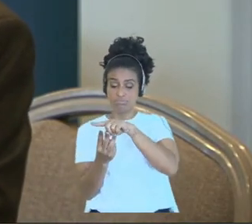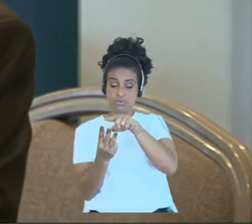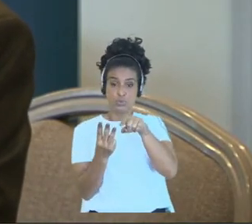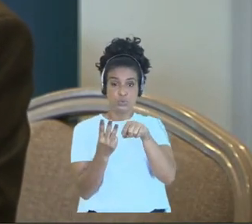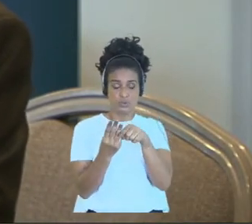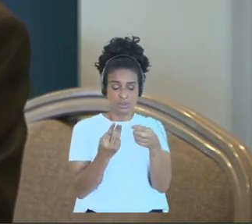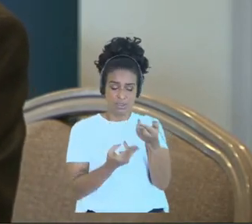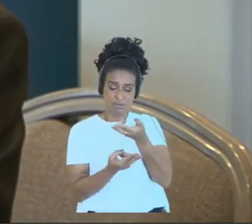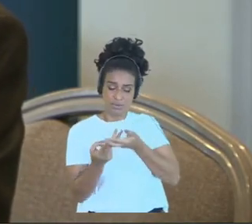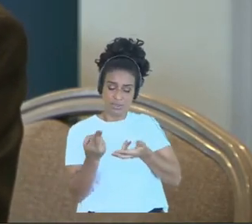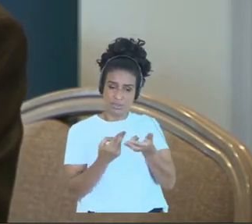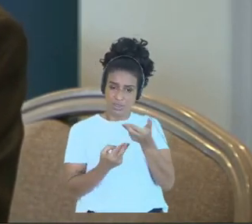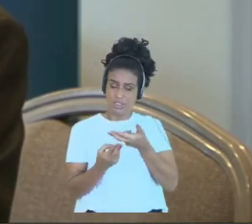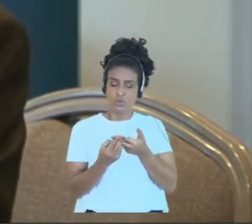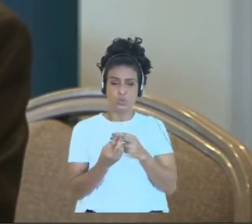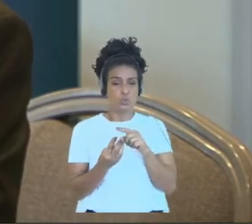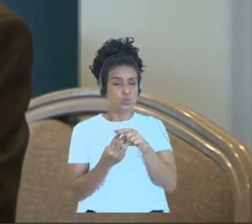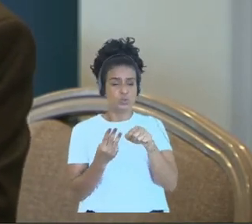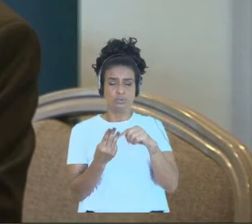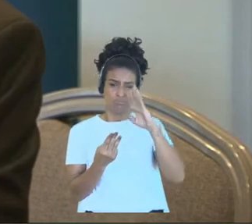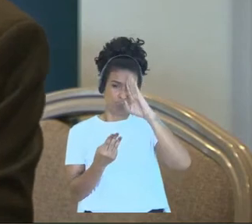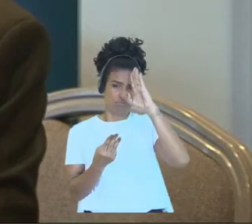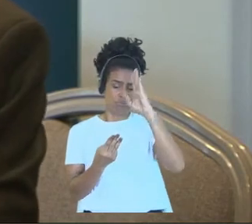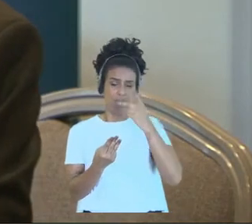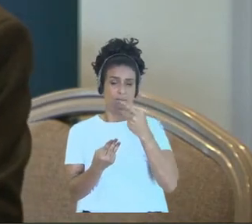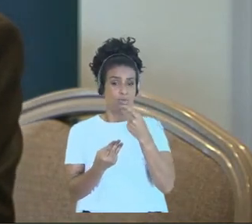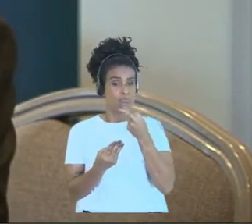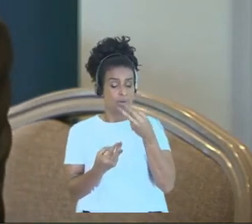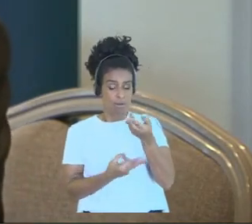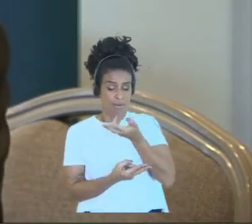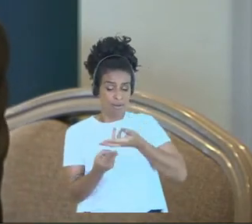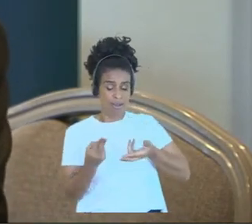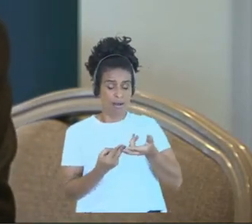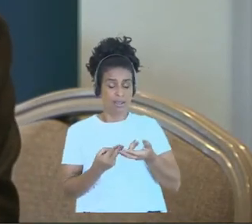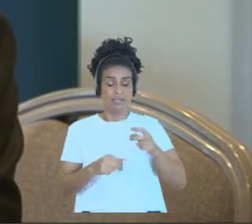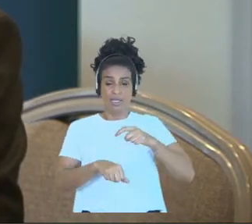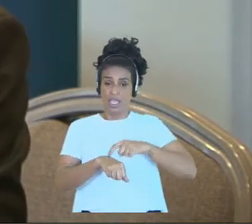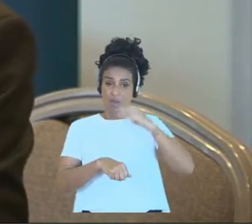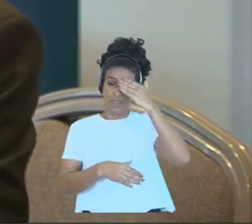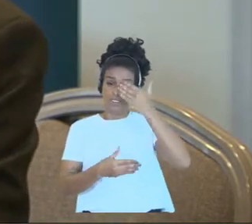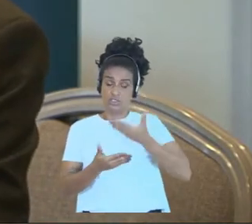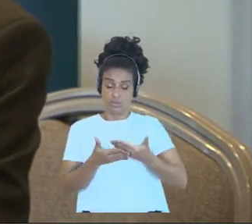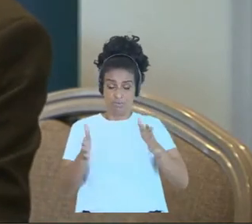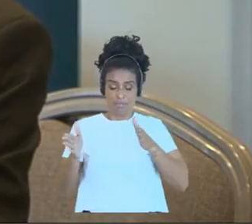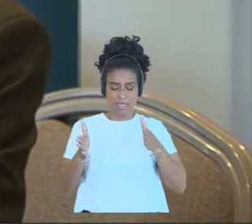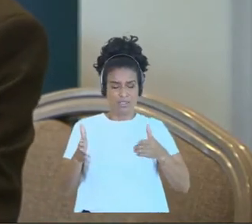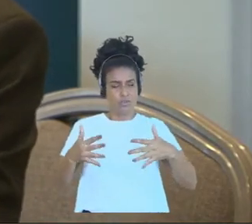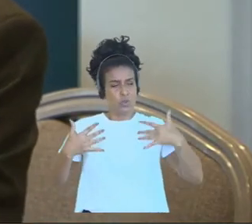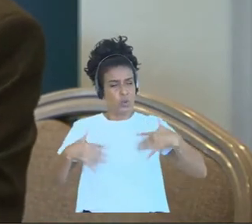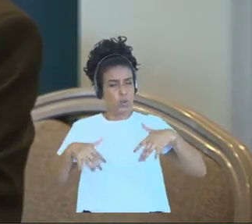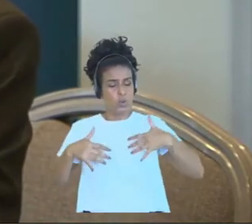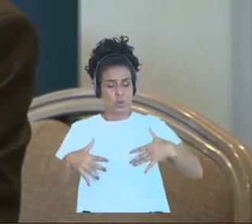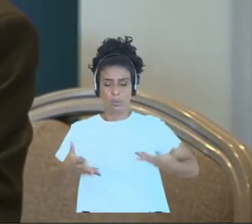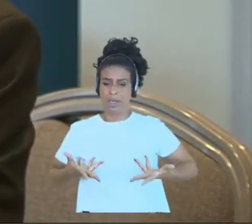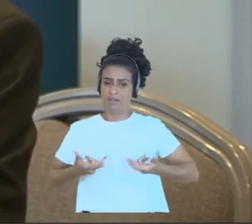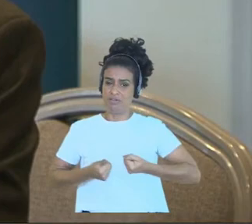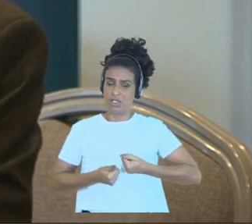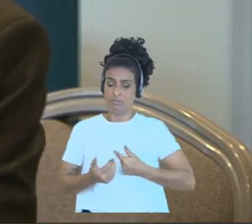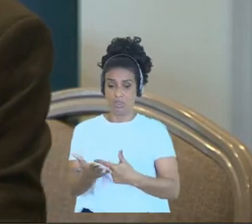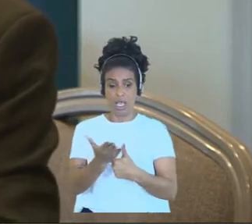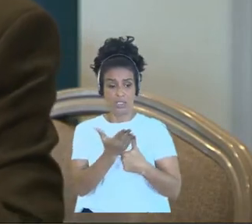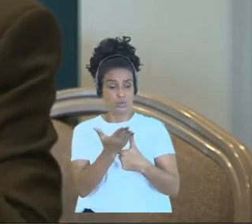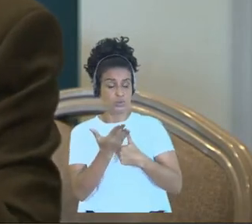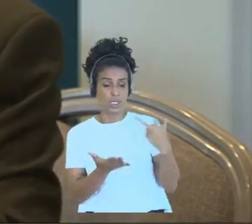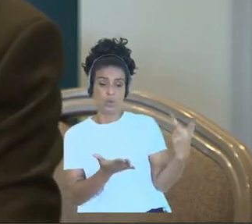da Graziella, da Juliana e do Guilherme. Tenho certeza que a gente vai ter um momento muito rico para ajudar a gente a entender o que está acontecendo.